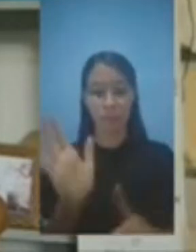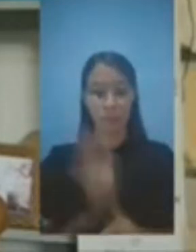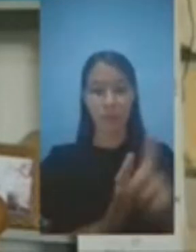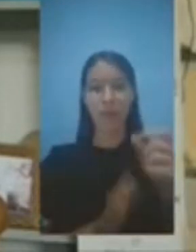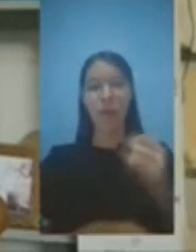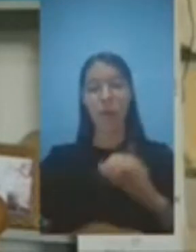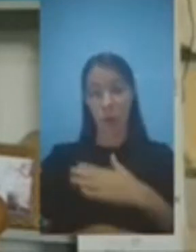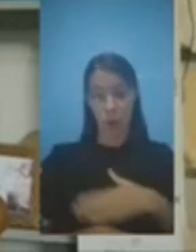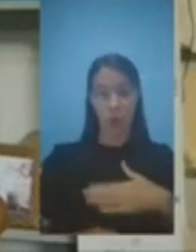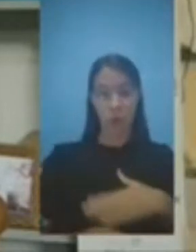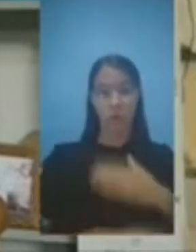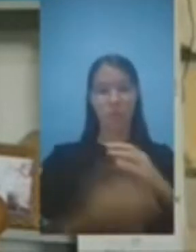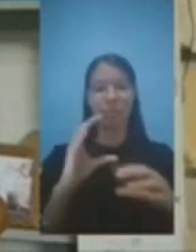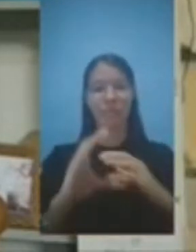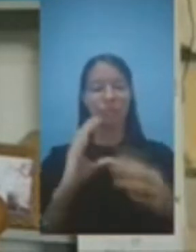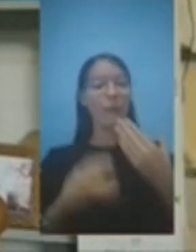Gosta?